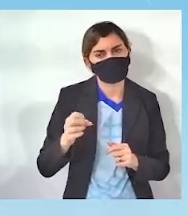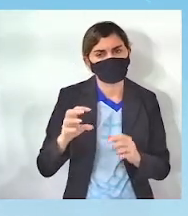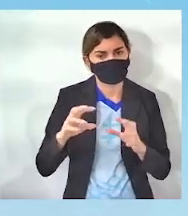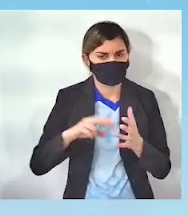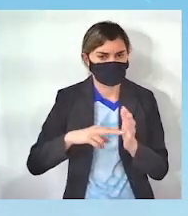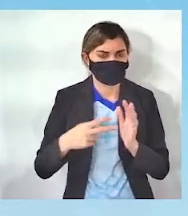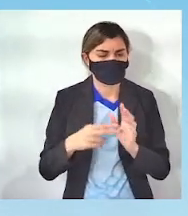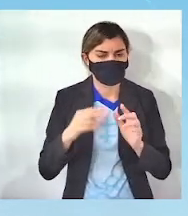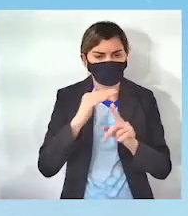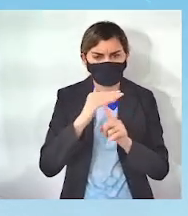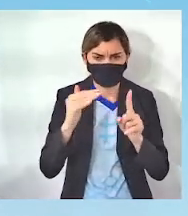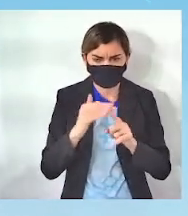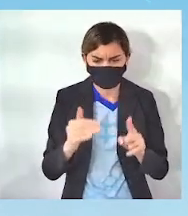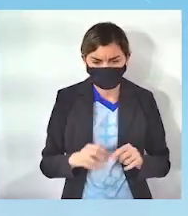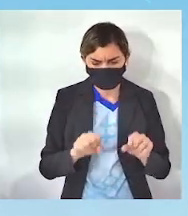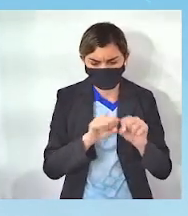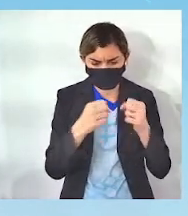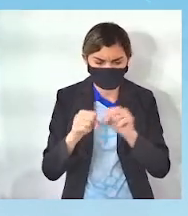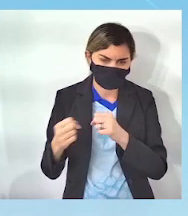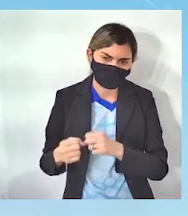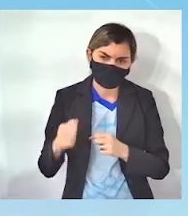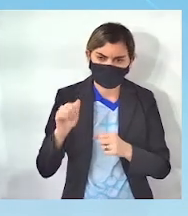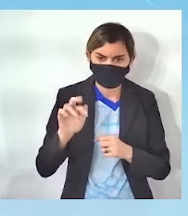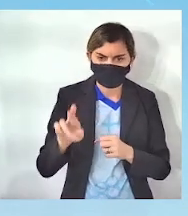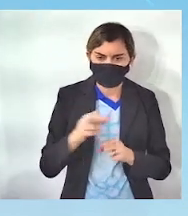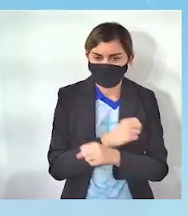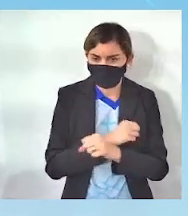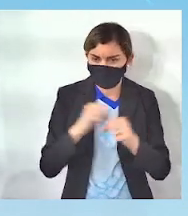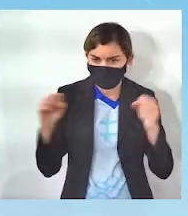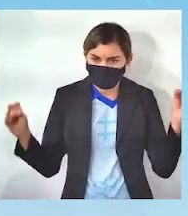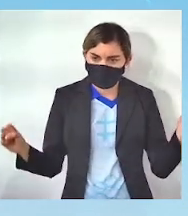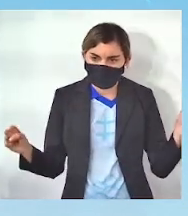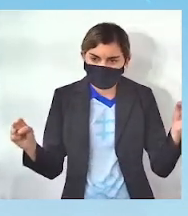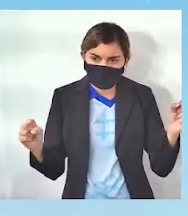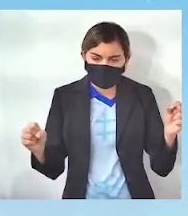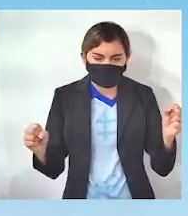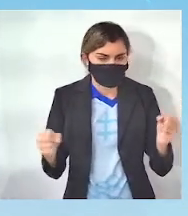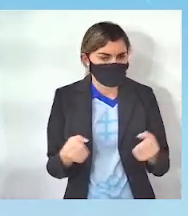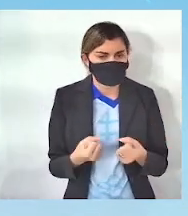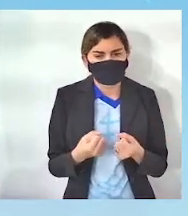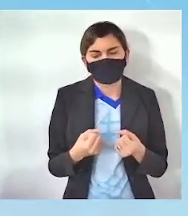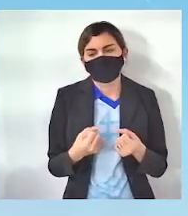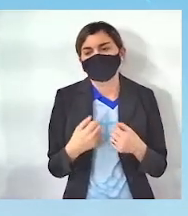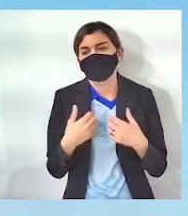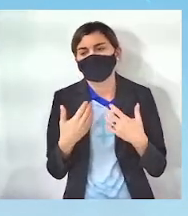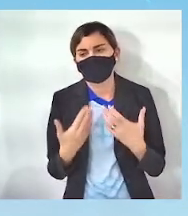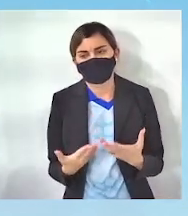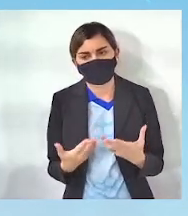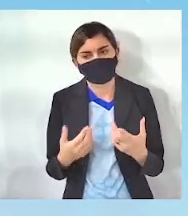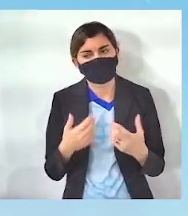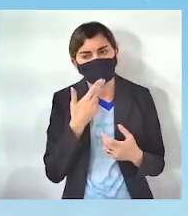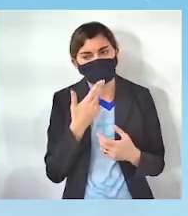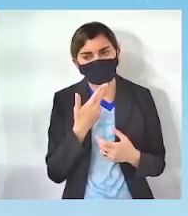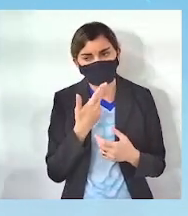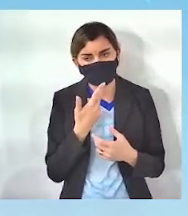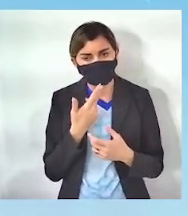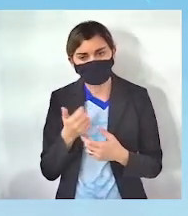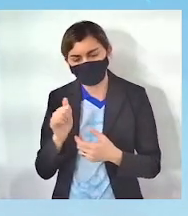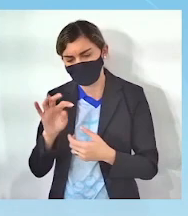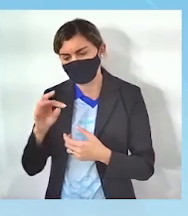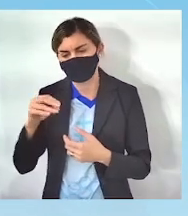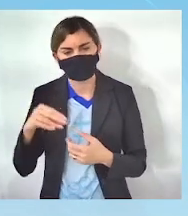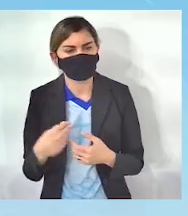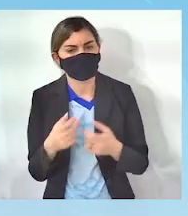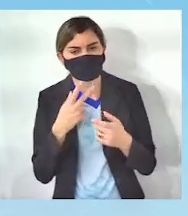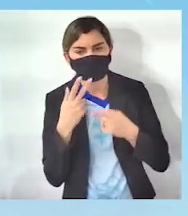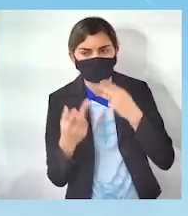dizer pedaço e a quer dizer impossível, né? Ou a negação dos pedaços. Então, quando a gente fala em átomos, a